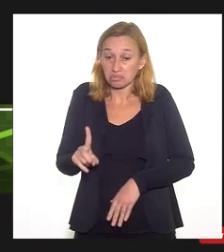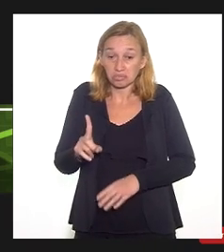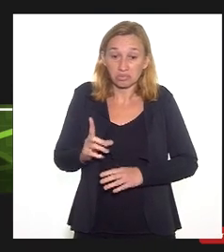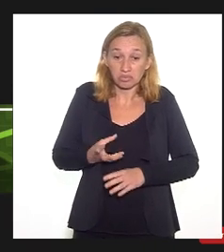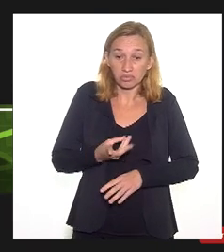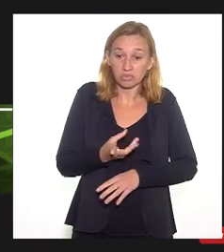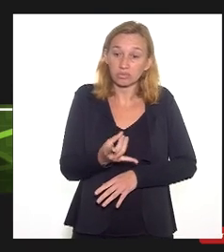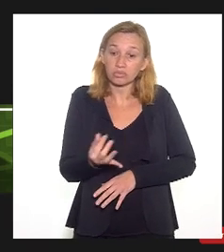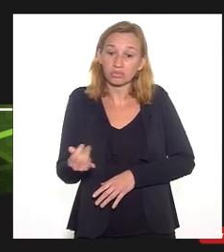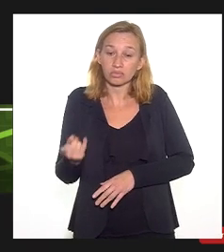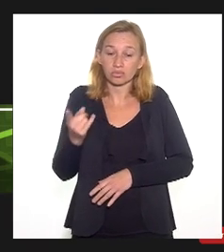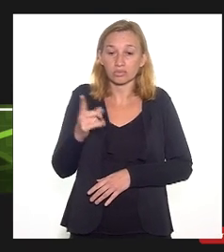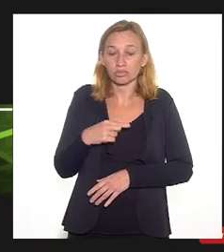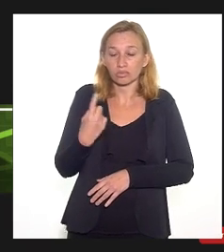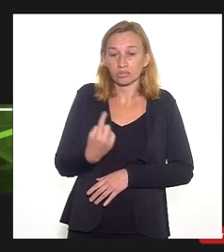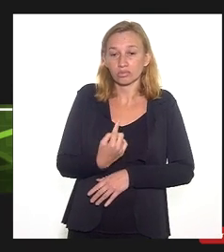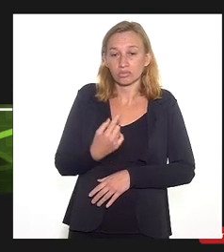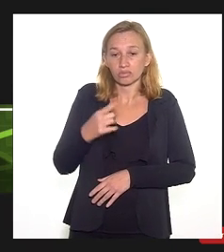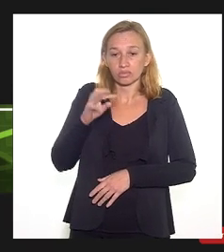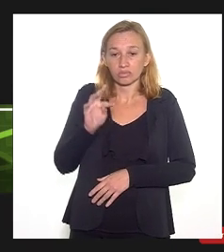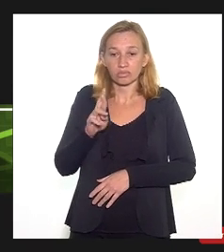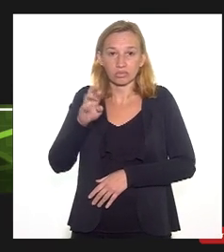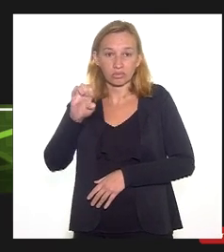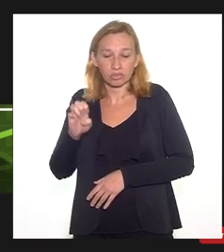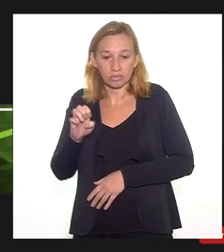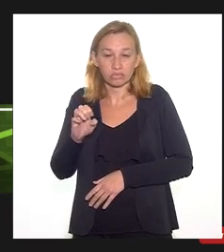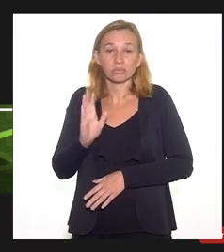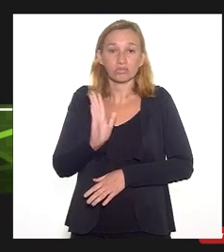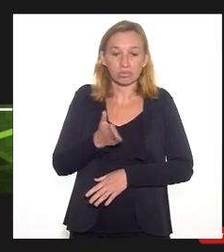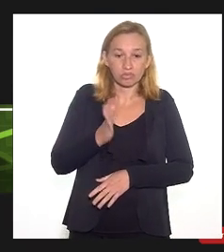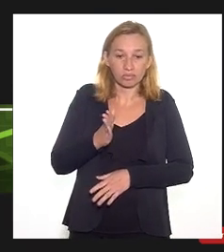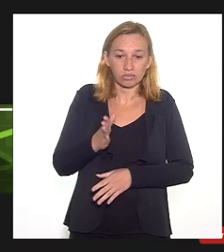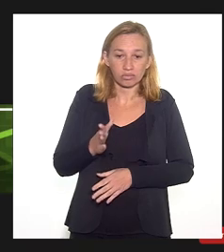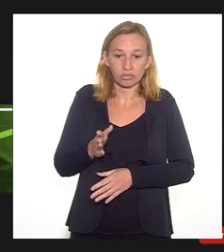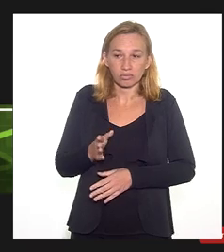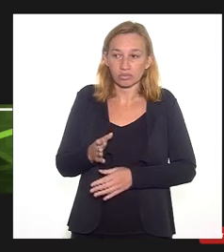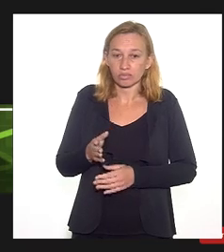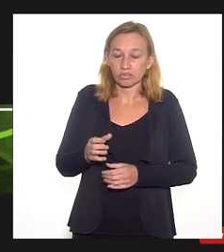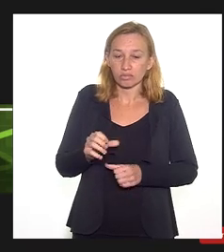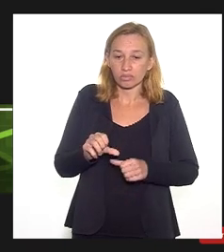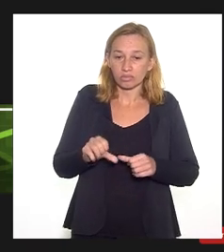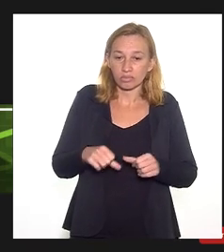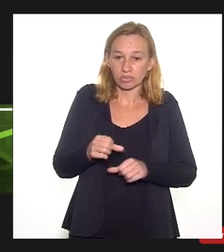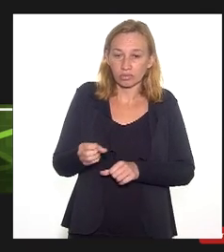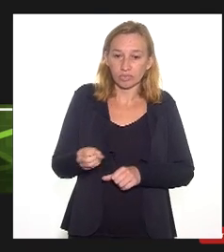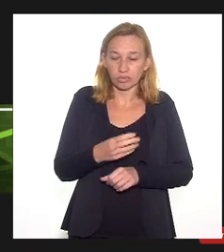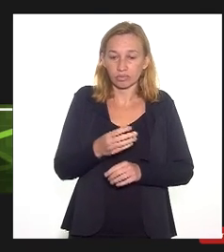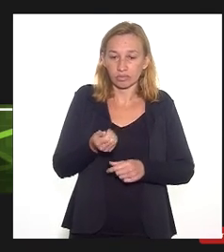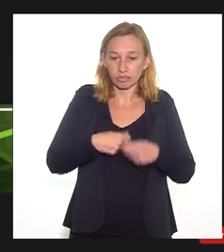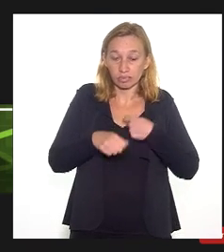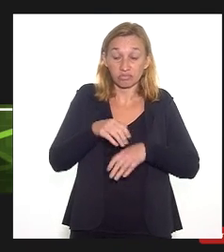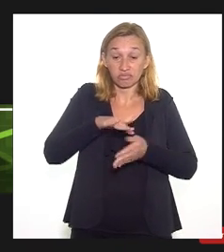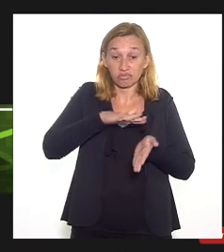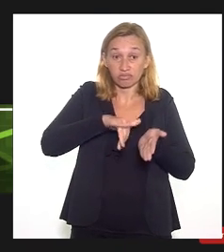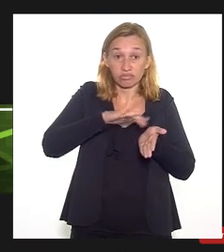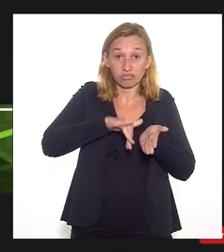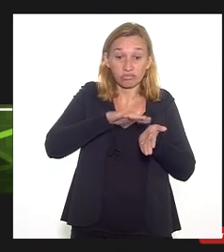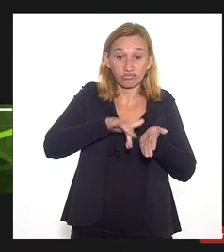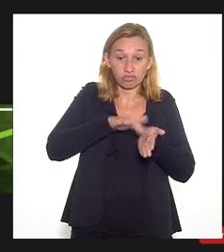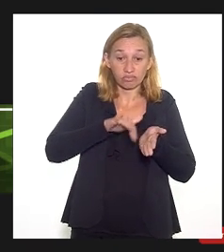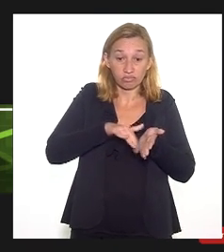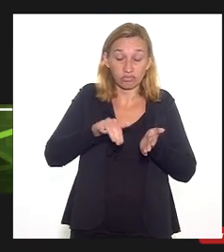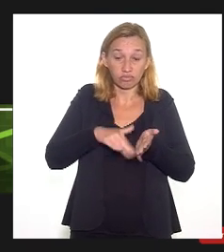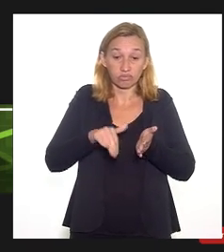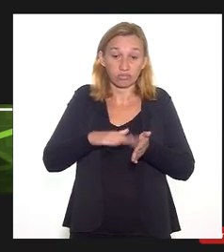o nosso triênio já tem ameaça pela reforma administrativa de se tirar isso por funcionário